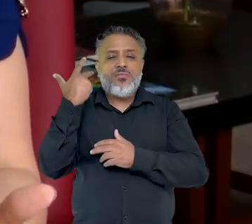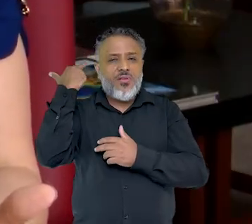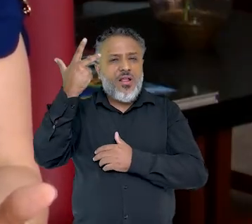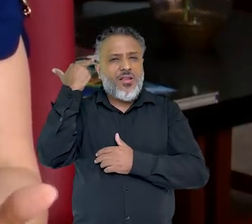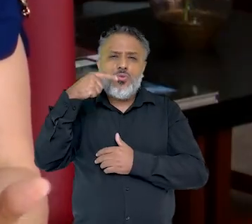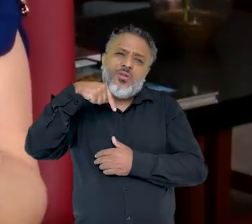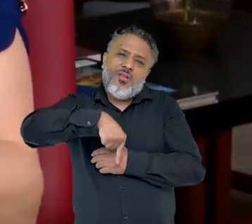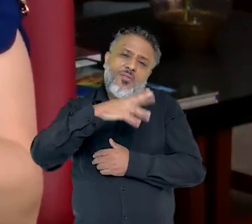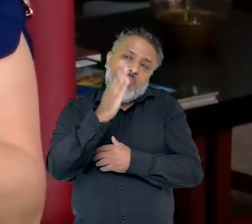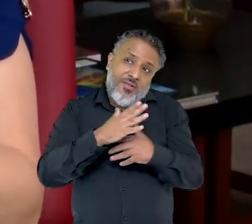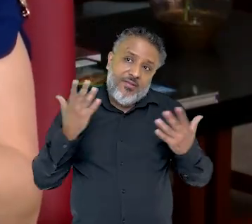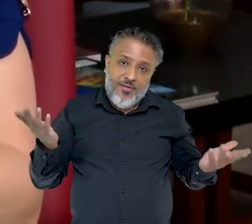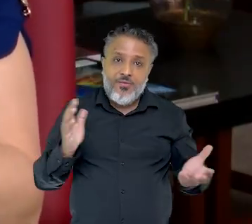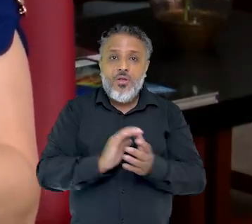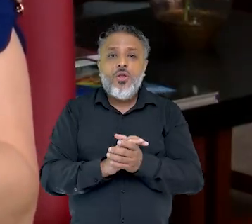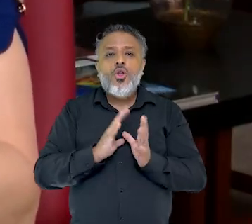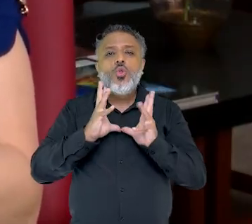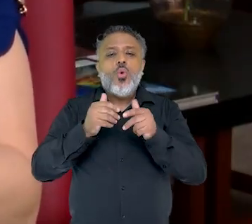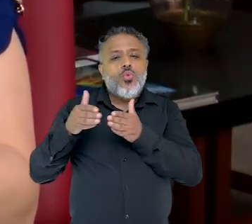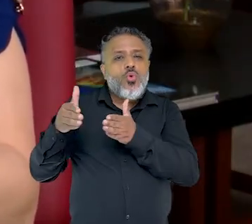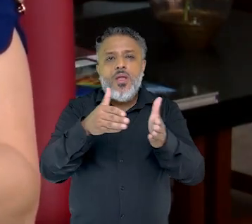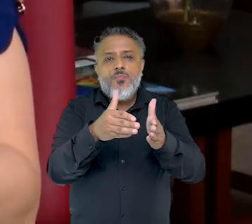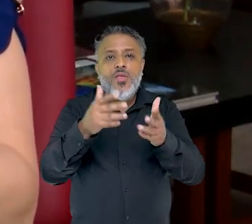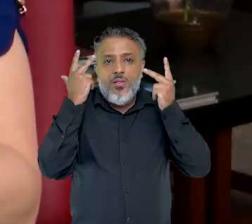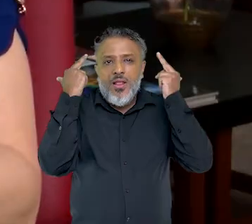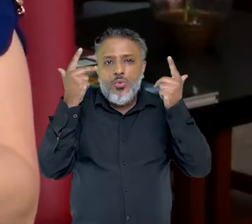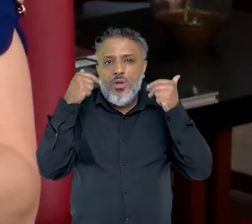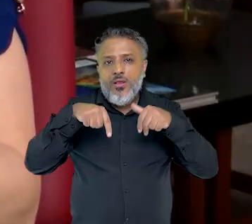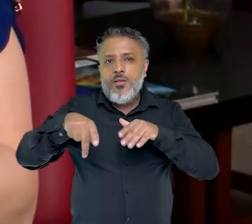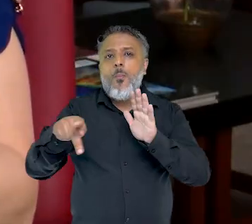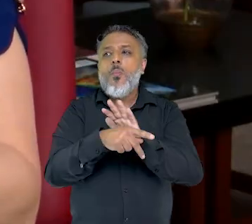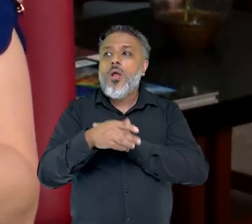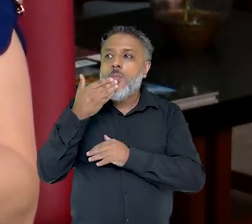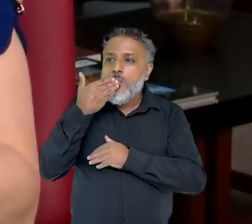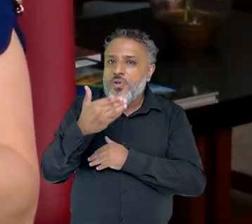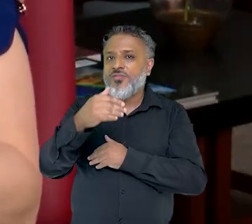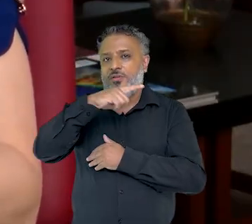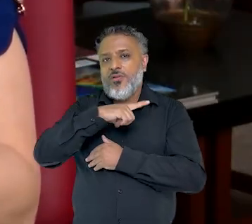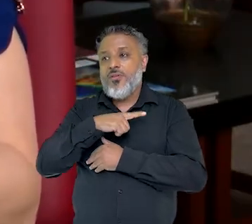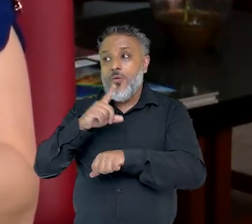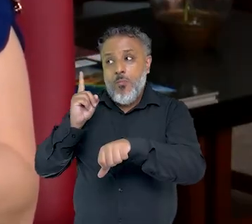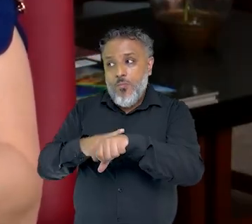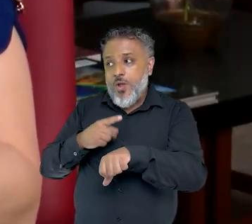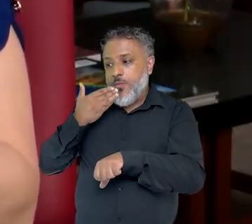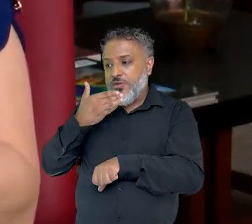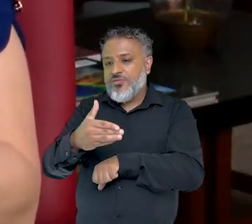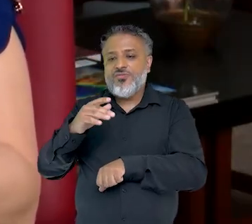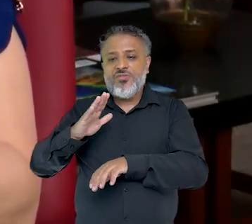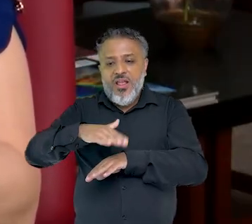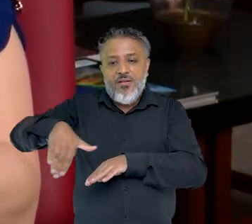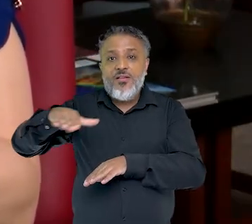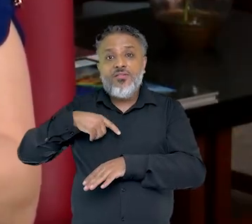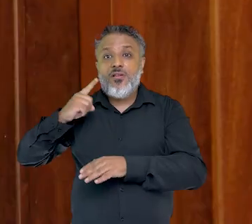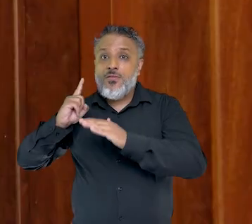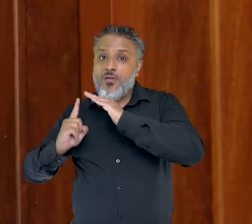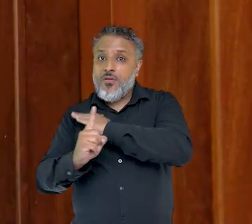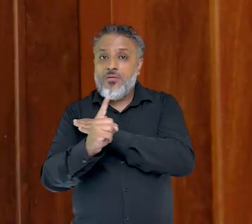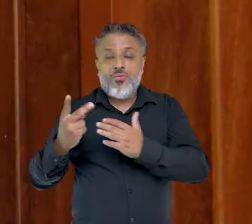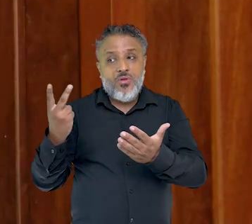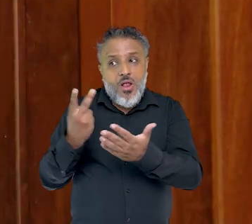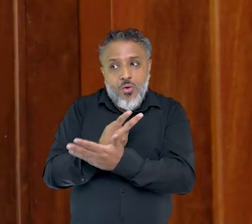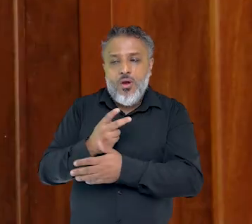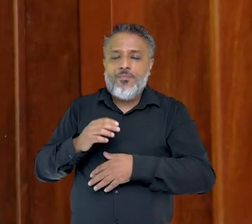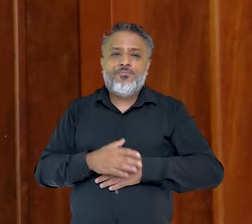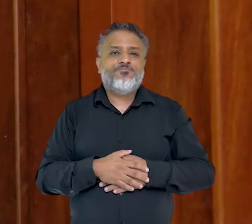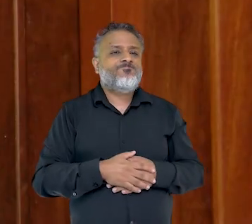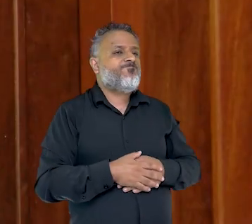naturalização, né? Então, todo o caminho para a naturalização só pode ser percorrido a partir do momento que a pessoa está em situação migratória regular.